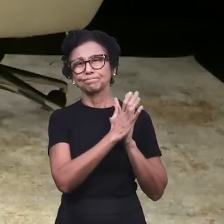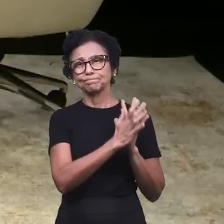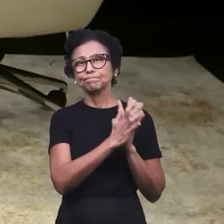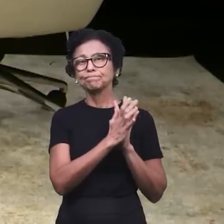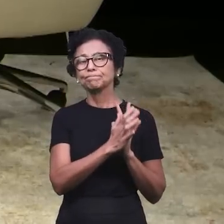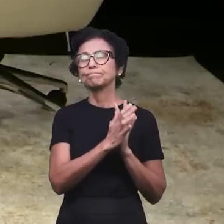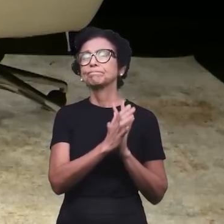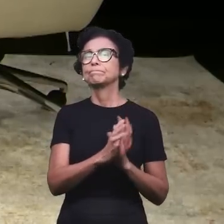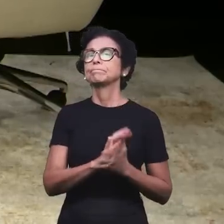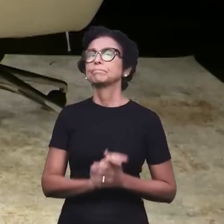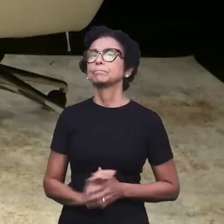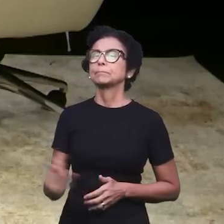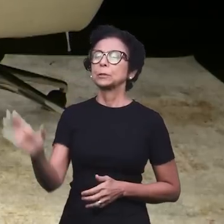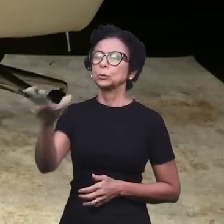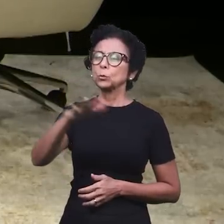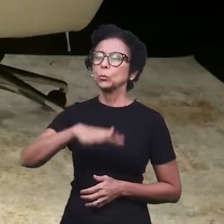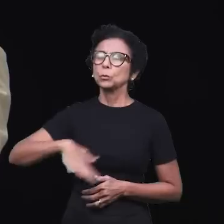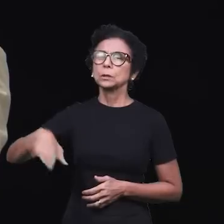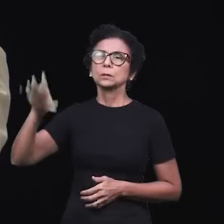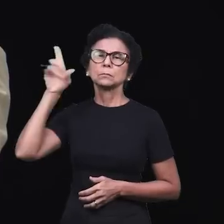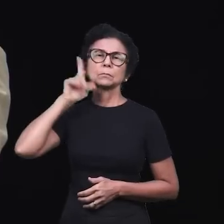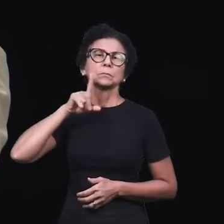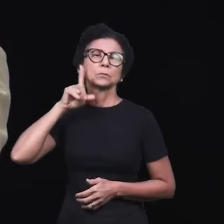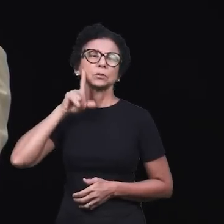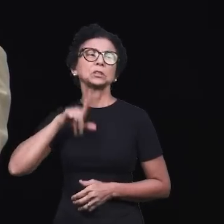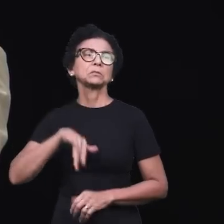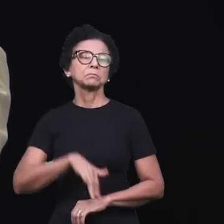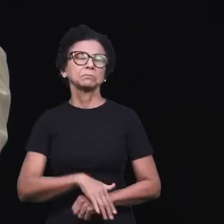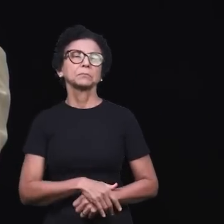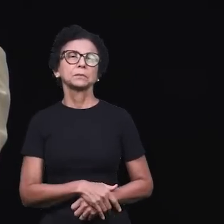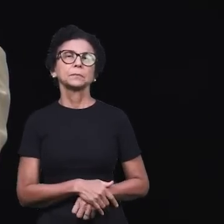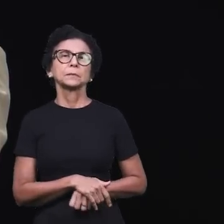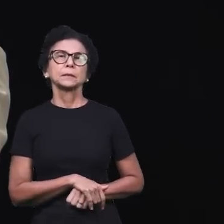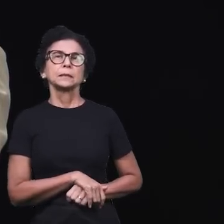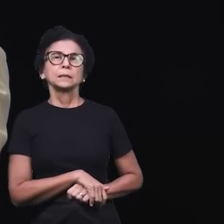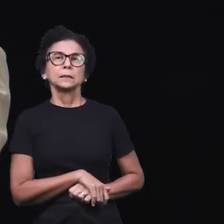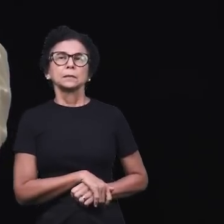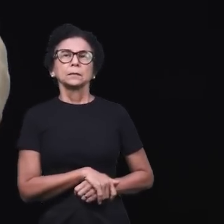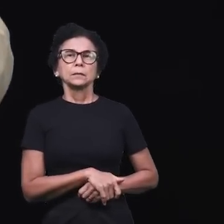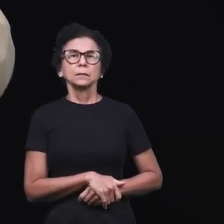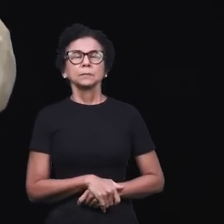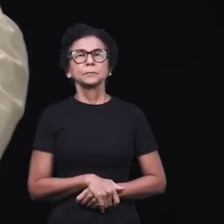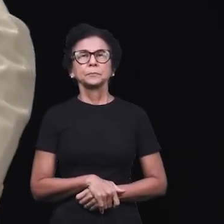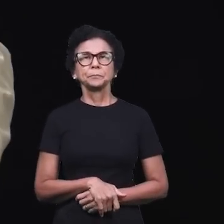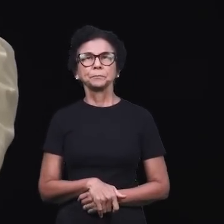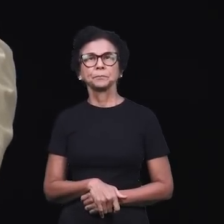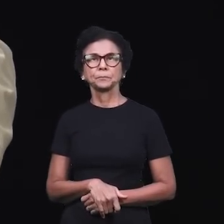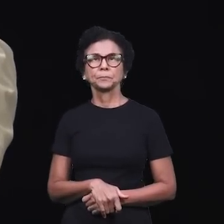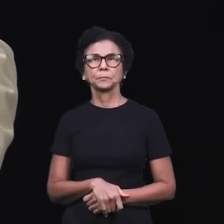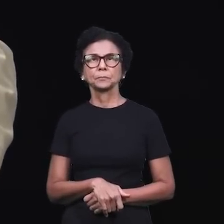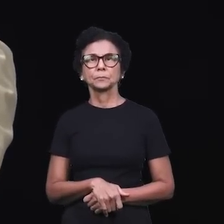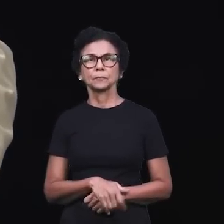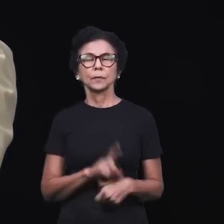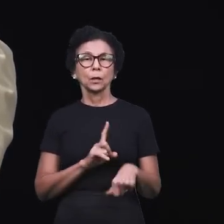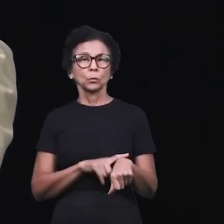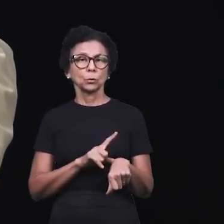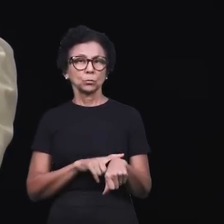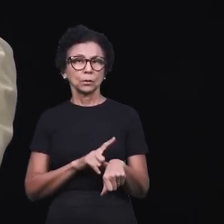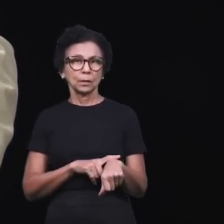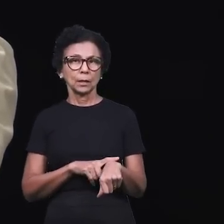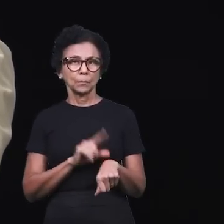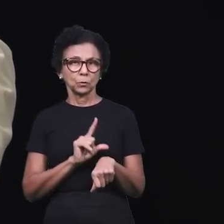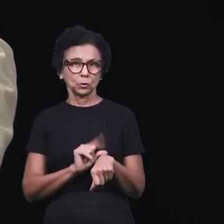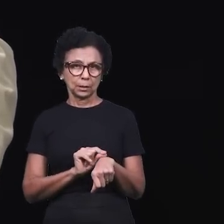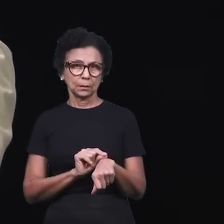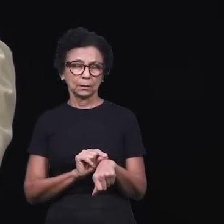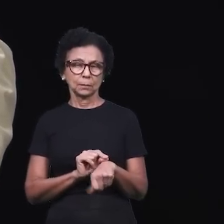Unidos. Muito importante. Nós vemos que nosso tempo já está se aproximando ao fim,